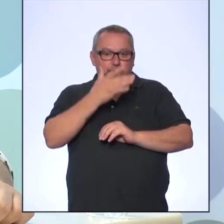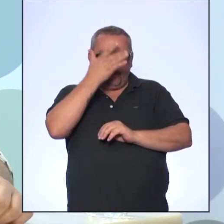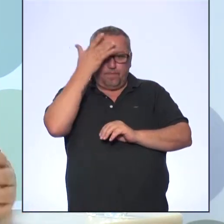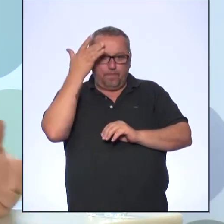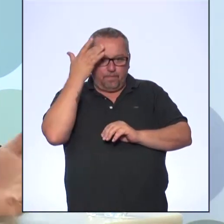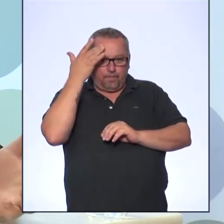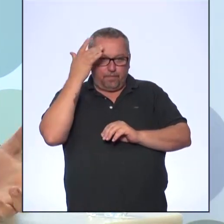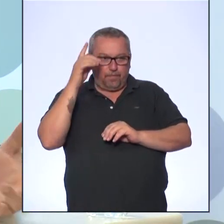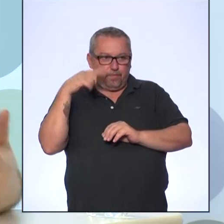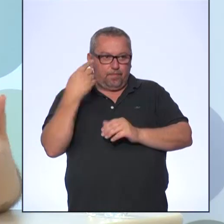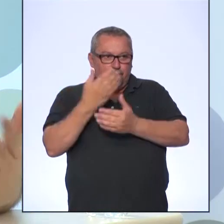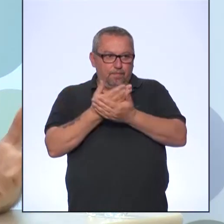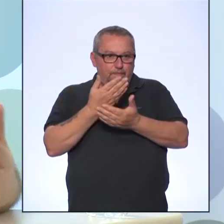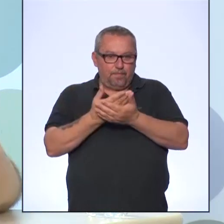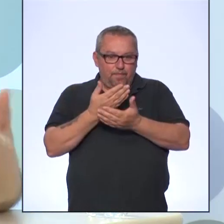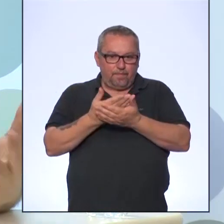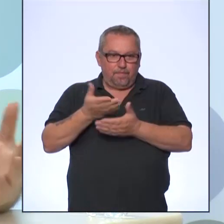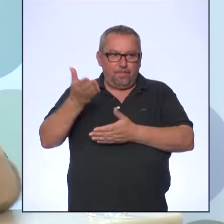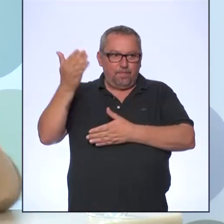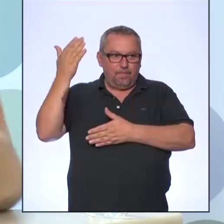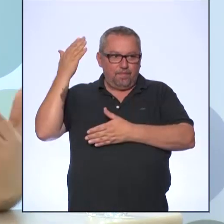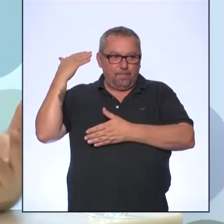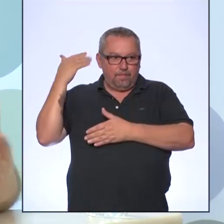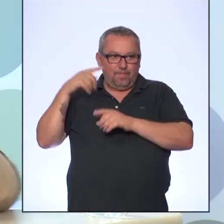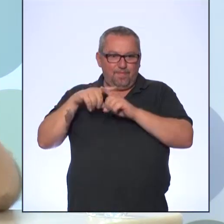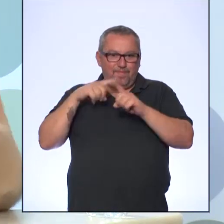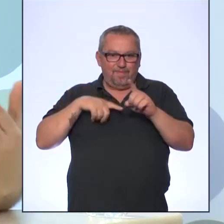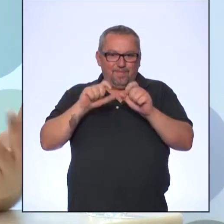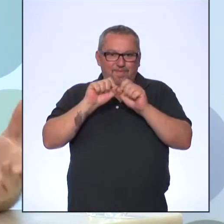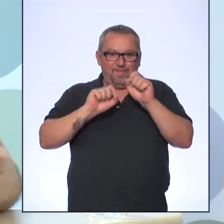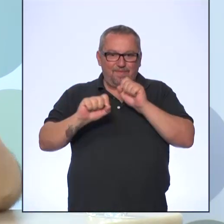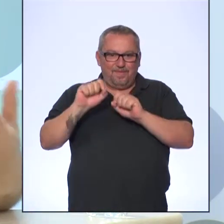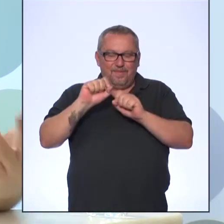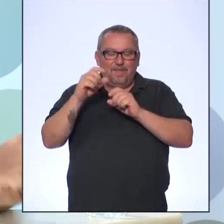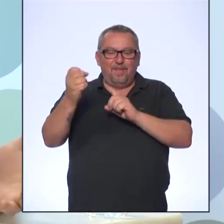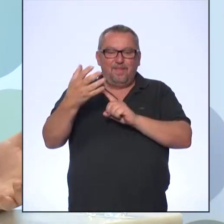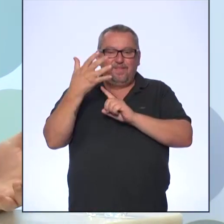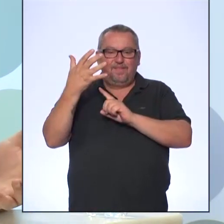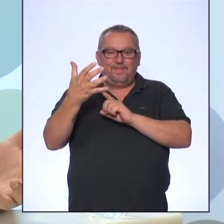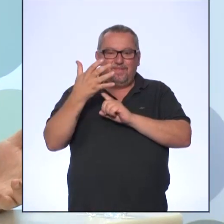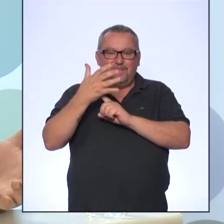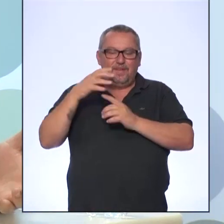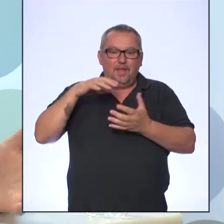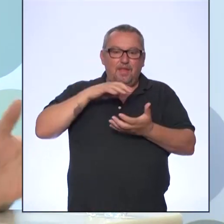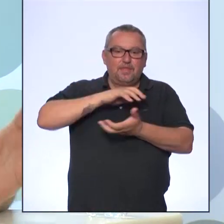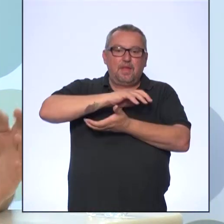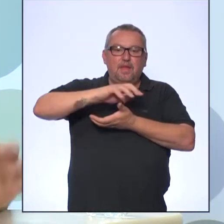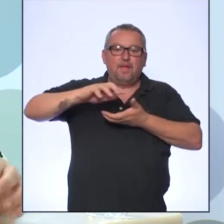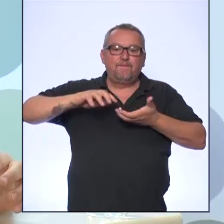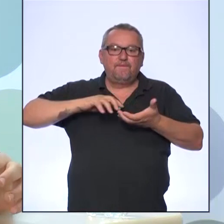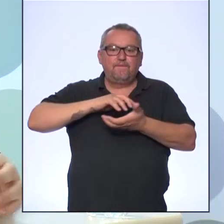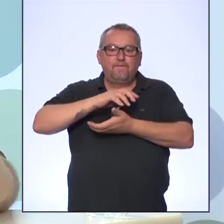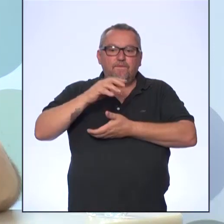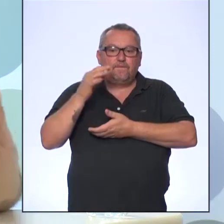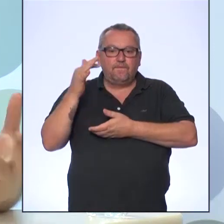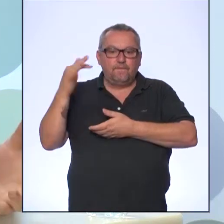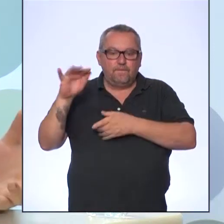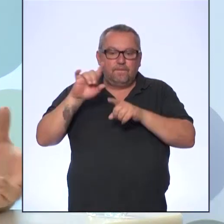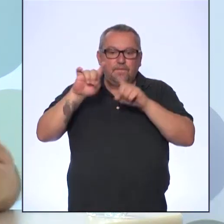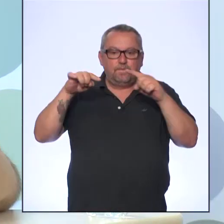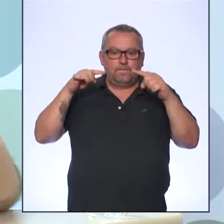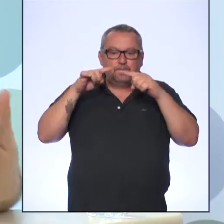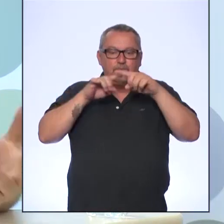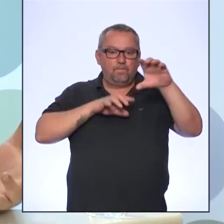Pessoal, então na aula anterior a gente introduziu um pouco mais sobre a influência da Revolução Francesa nos ideais